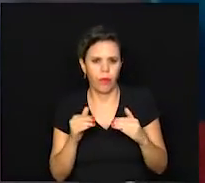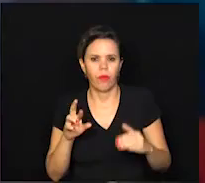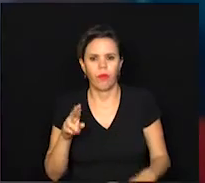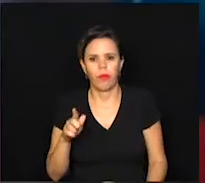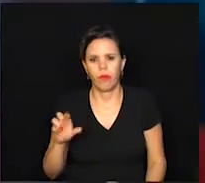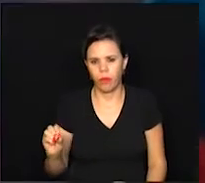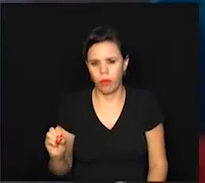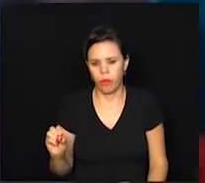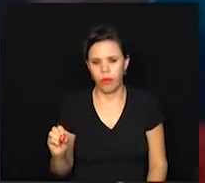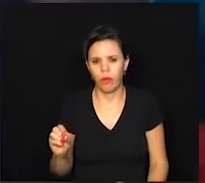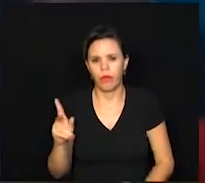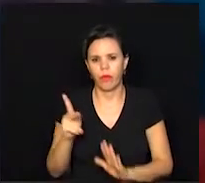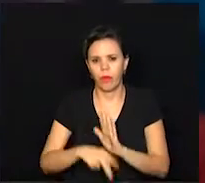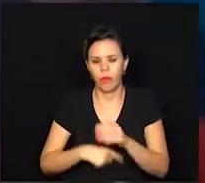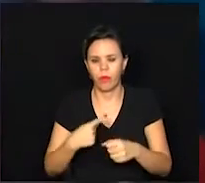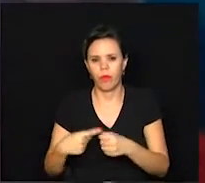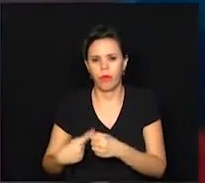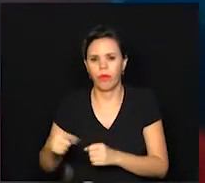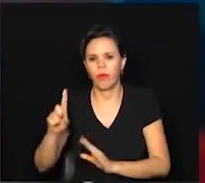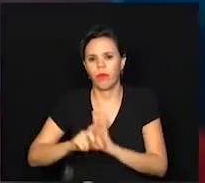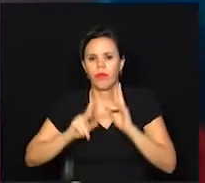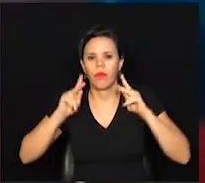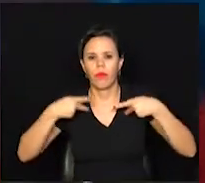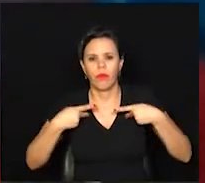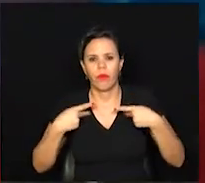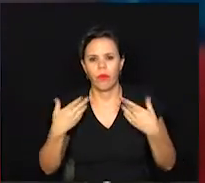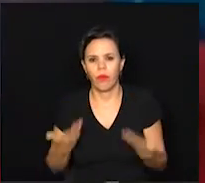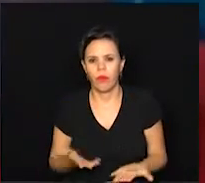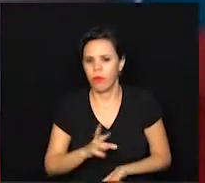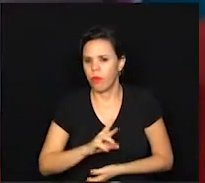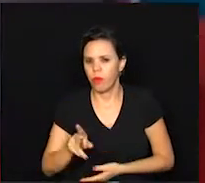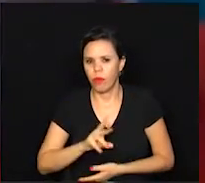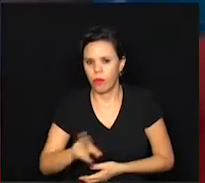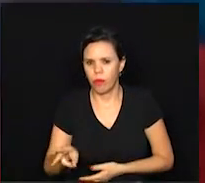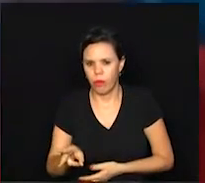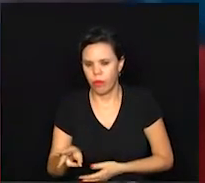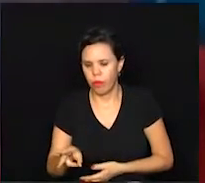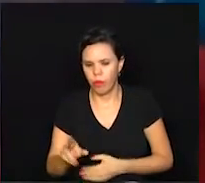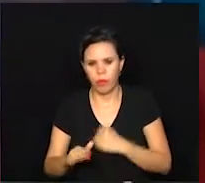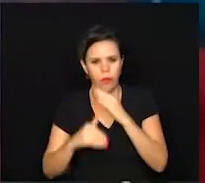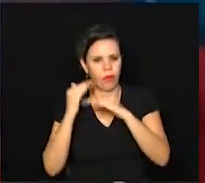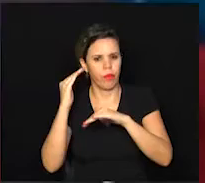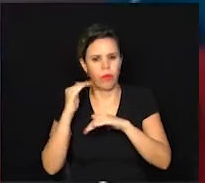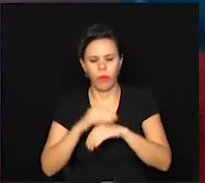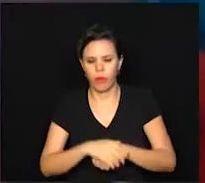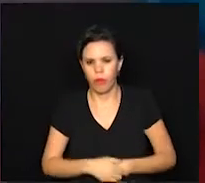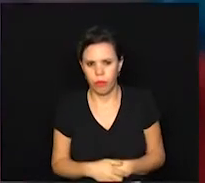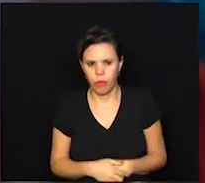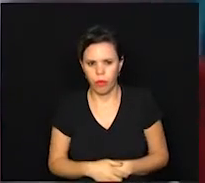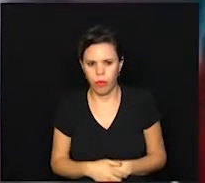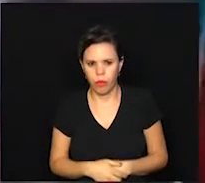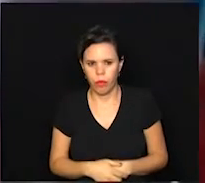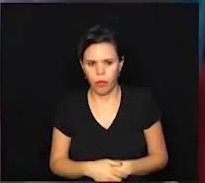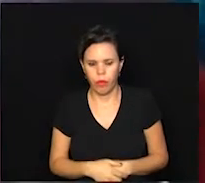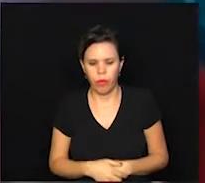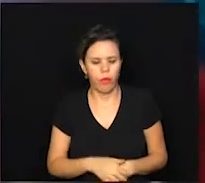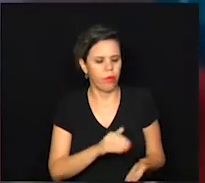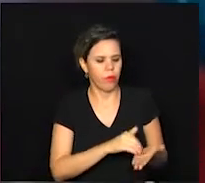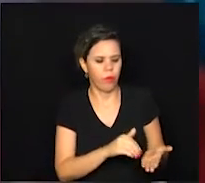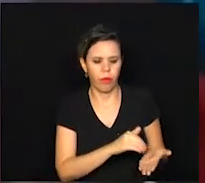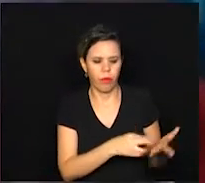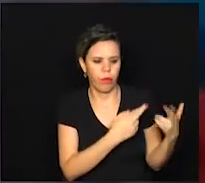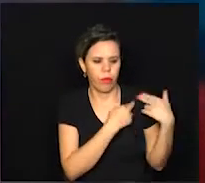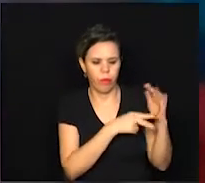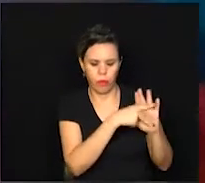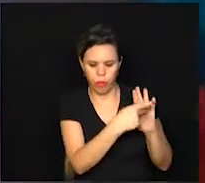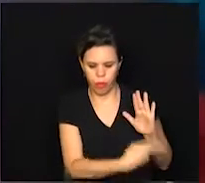Sotile que um plano municipal de direitos humanos ele não é uma construção nem de gabinete, ou seja,